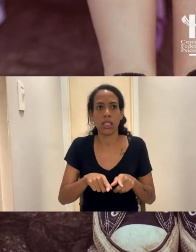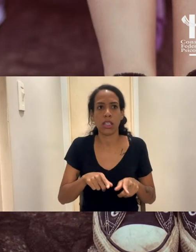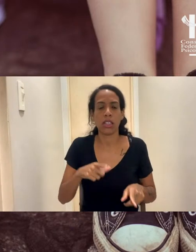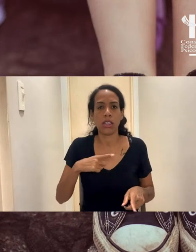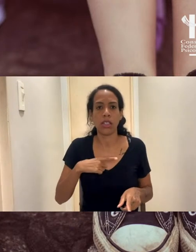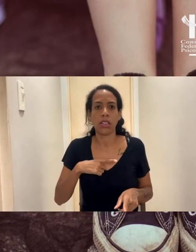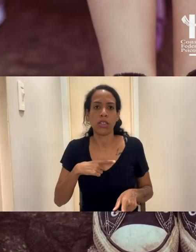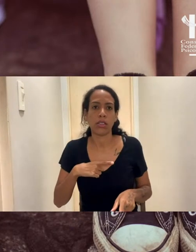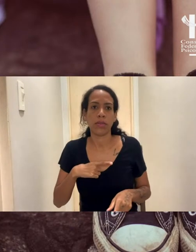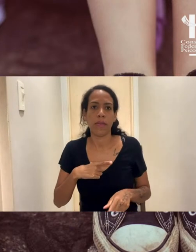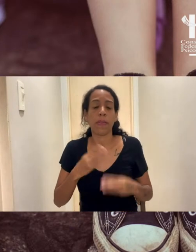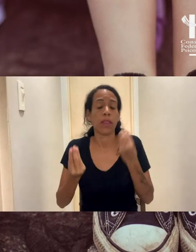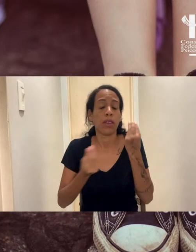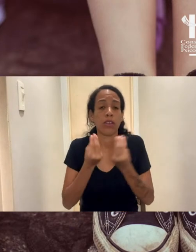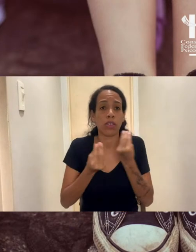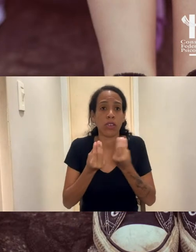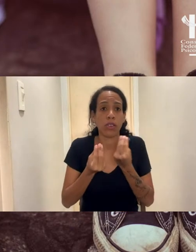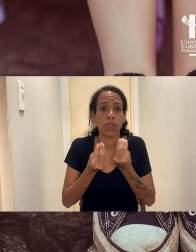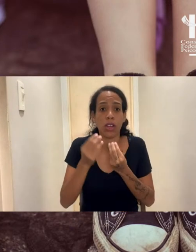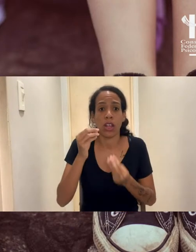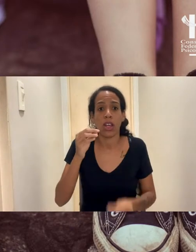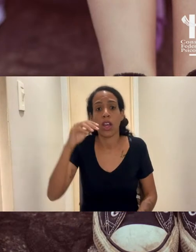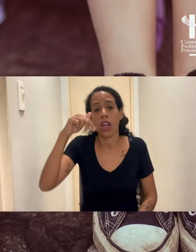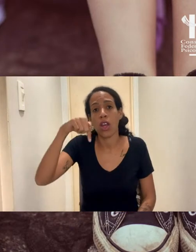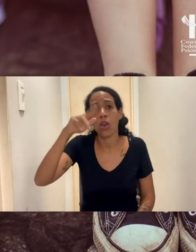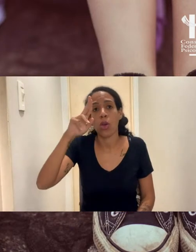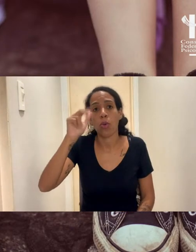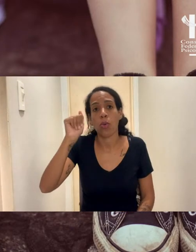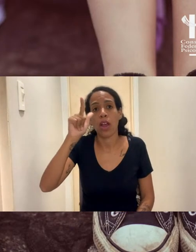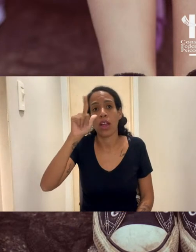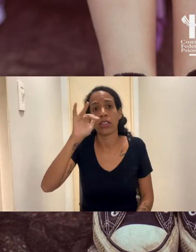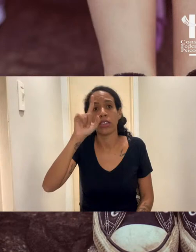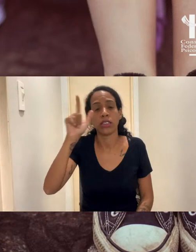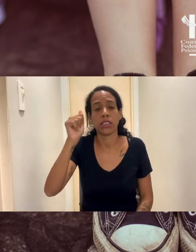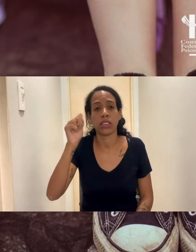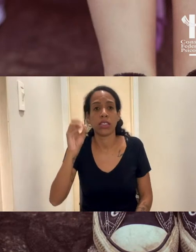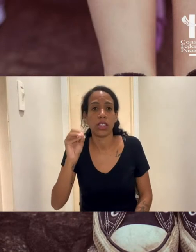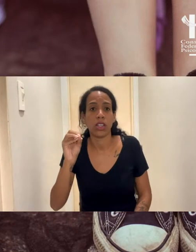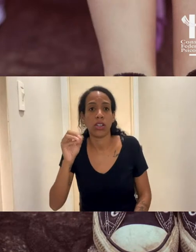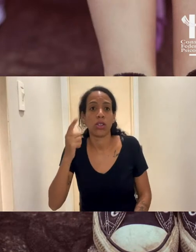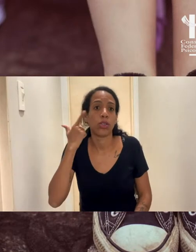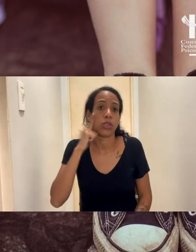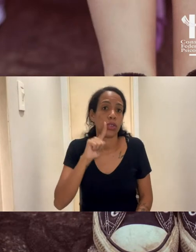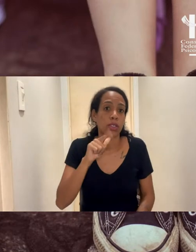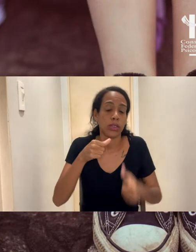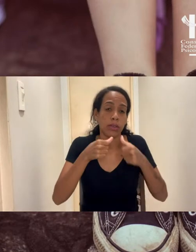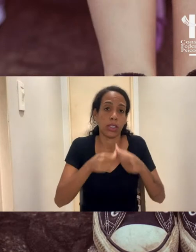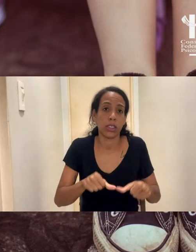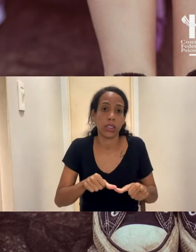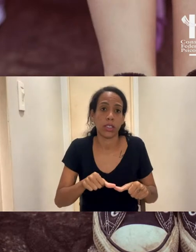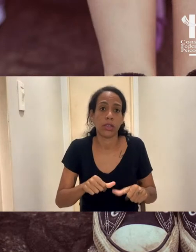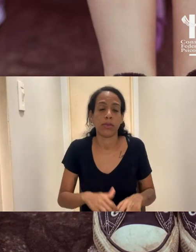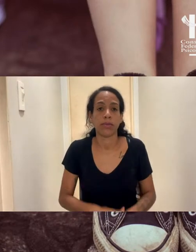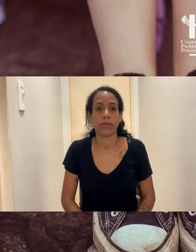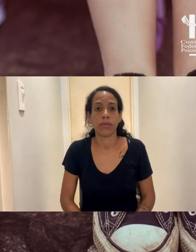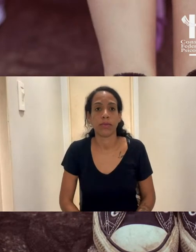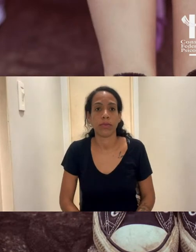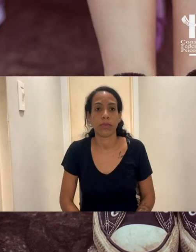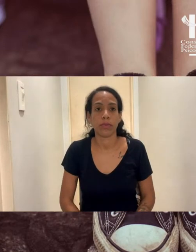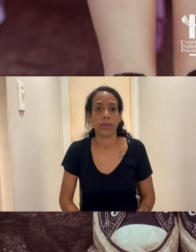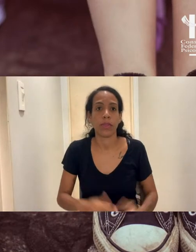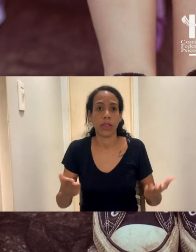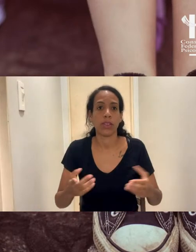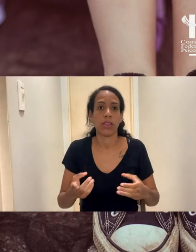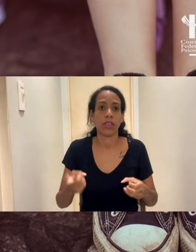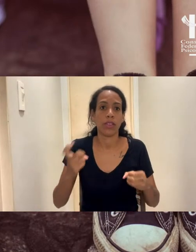é nessa tentativa que a coalizão ela surge e ela permanece. E é isso. Vou voltar